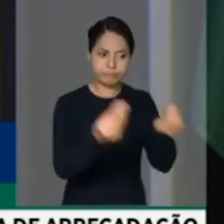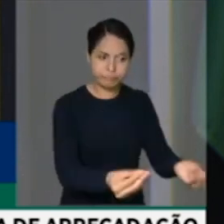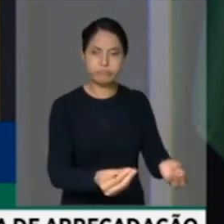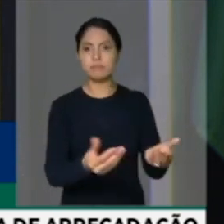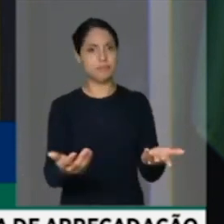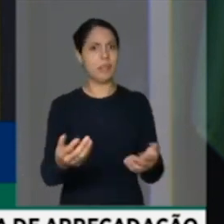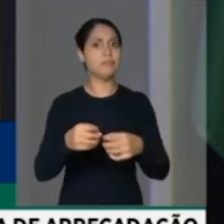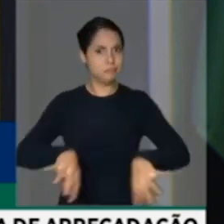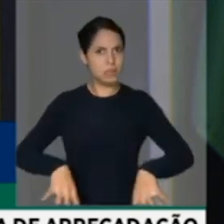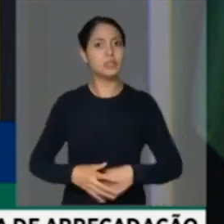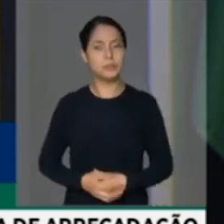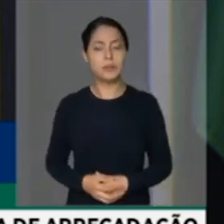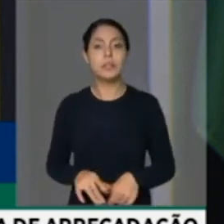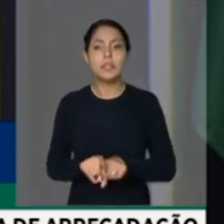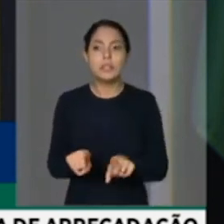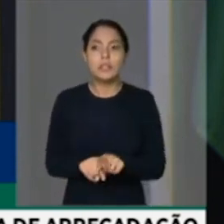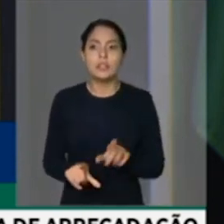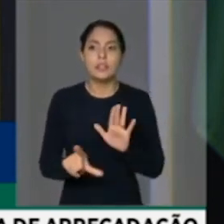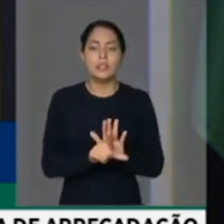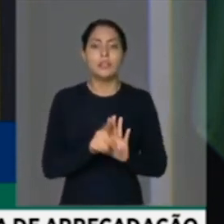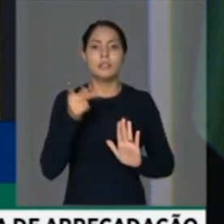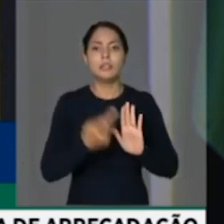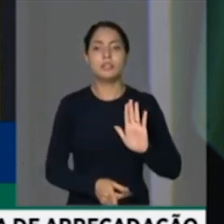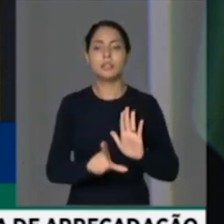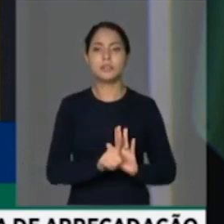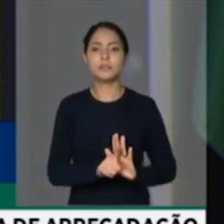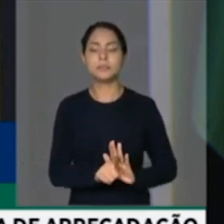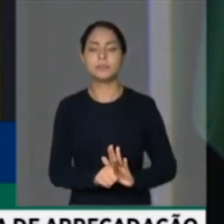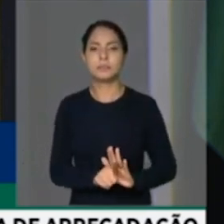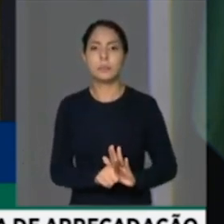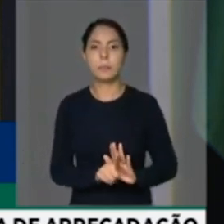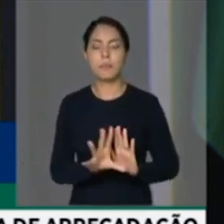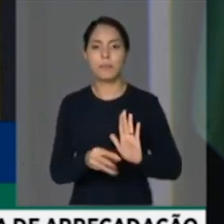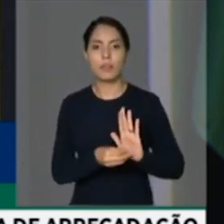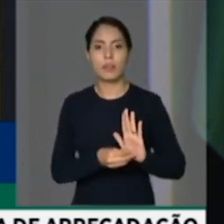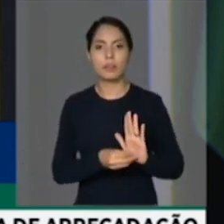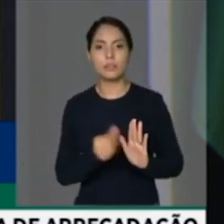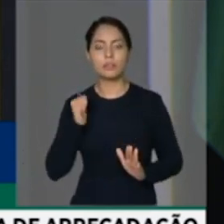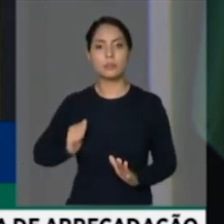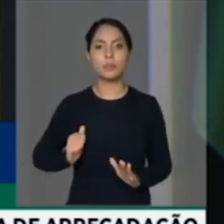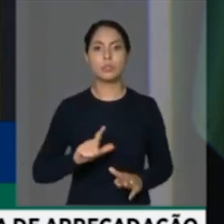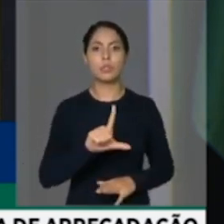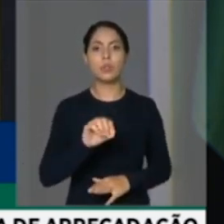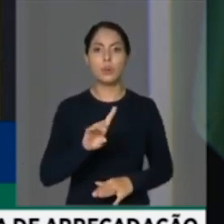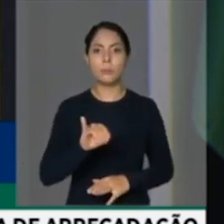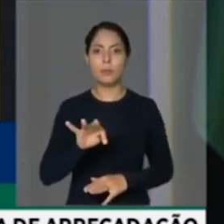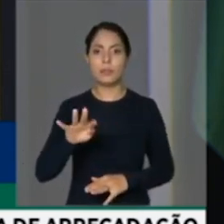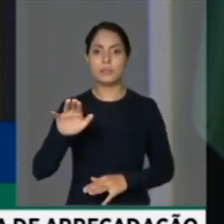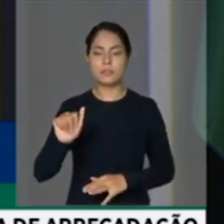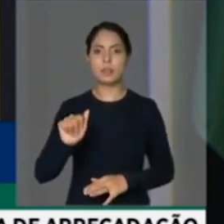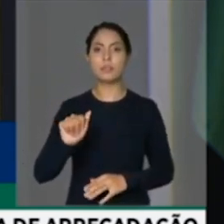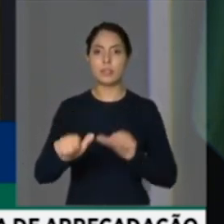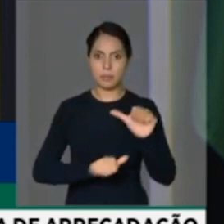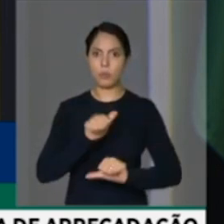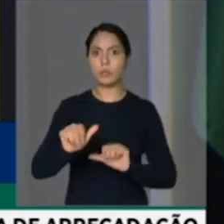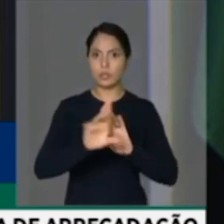também, projeto de lei complementar, do corte do Bolsa Lobista, das famosas renúncias fiscais que aumentaram nos últimos governos e que hoje estão